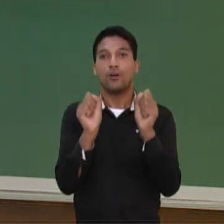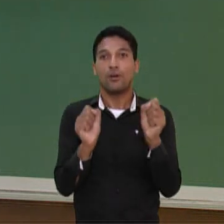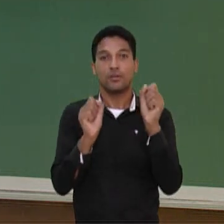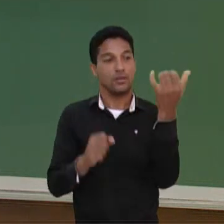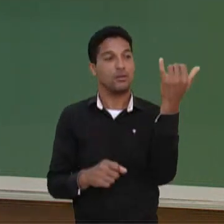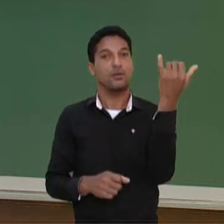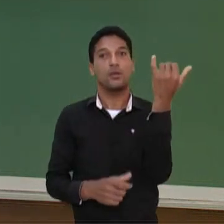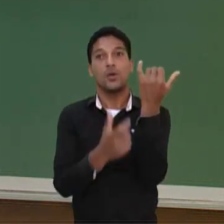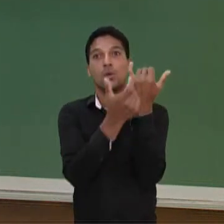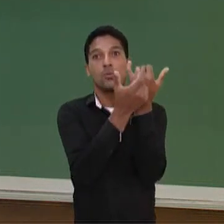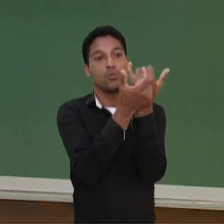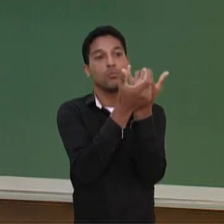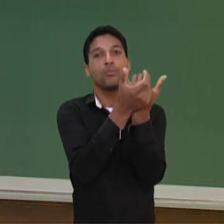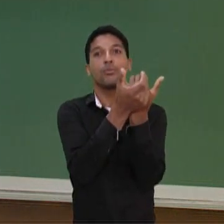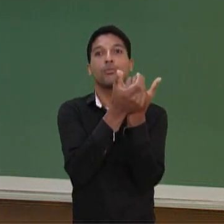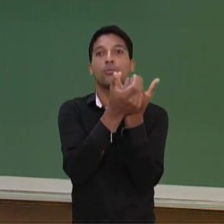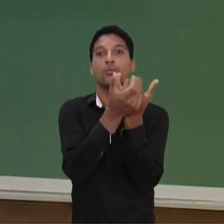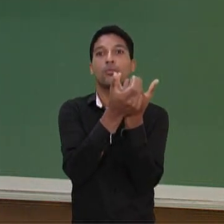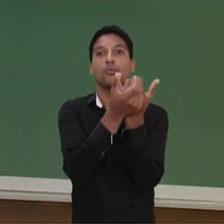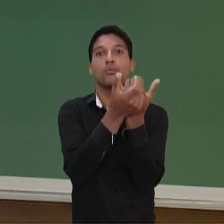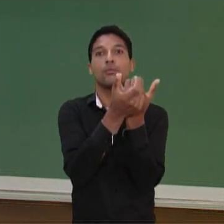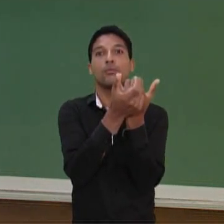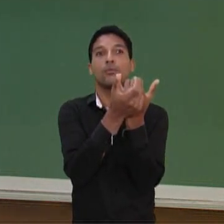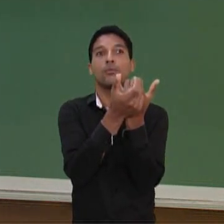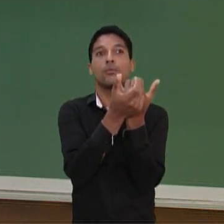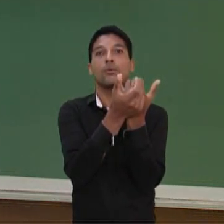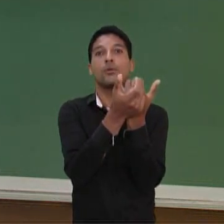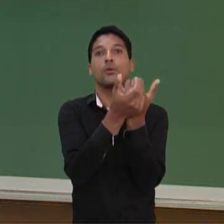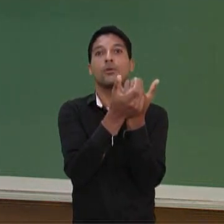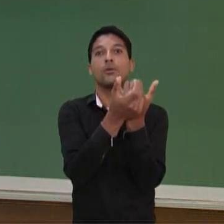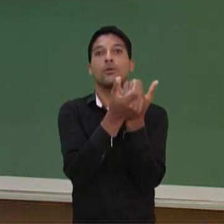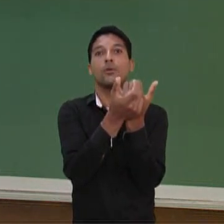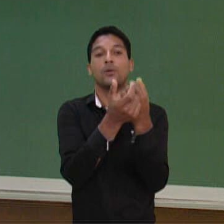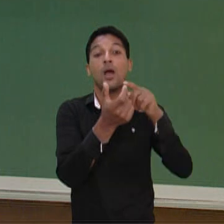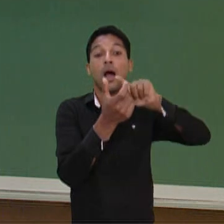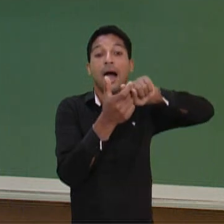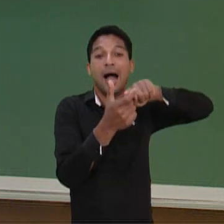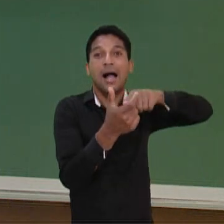né? E esse interior nós chamamos de concavidade,